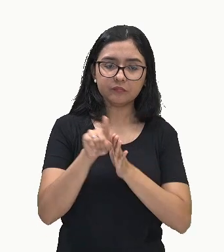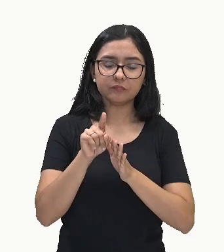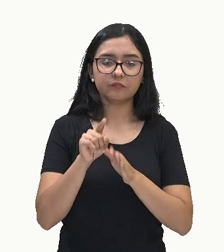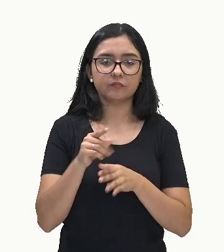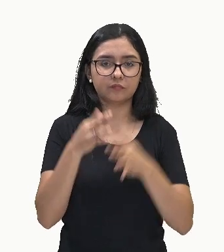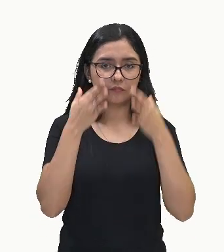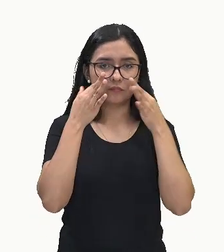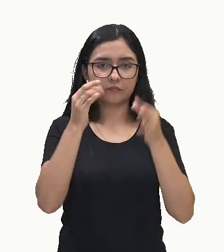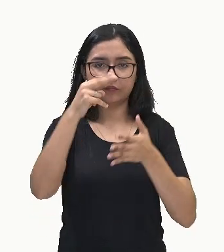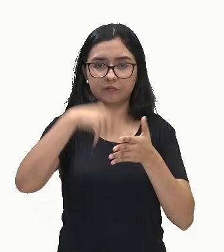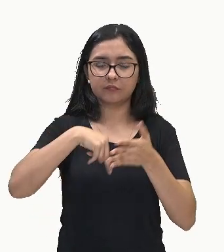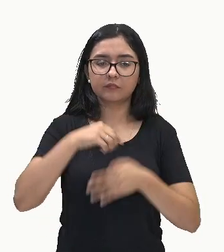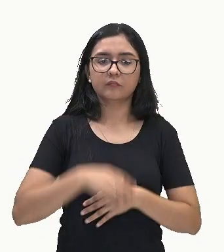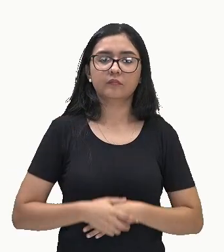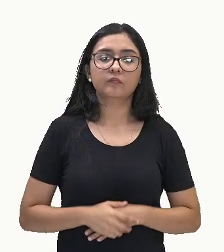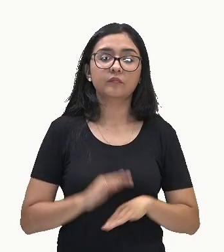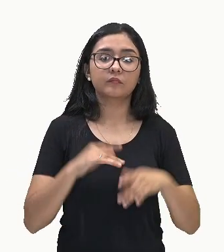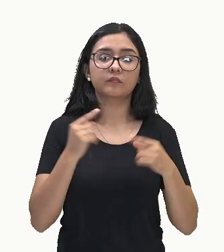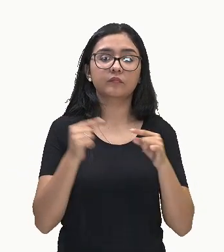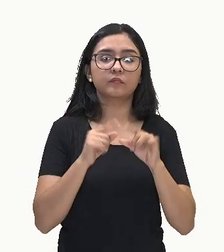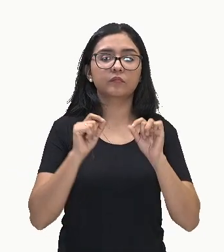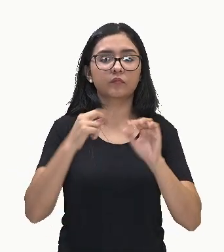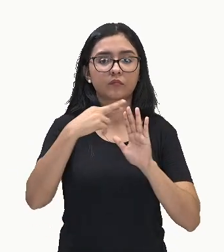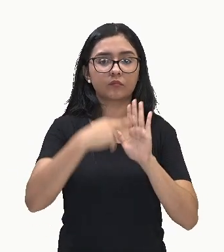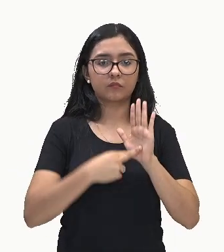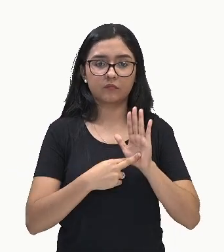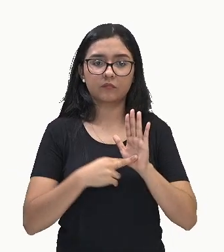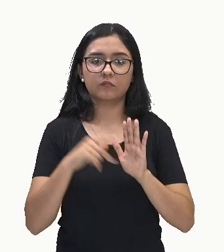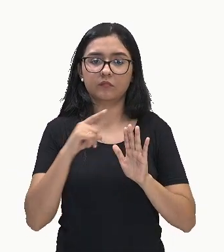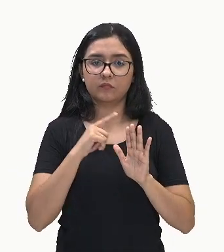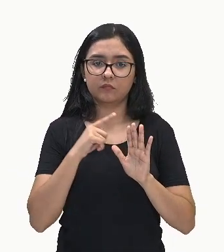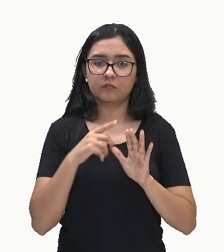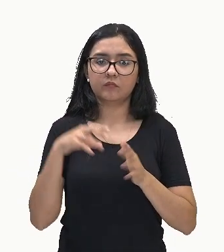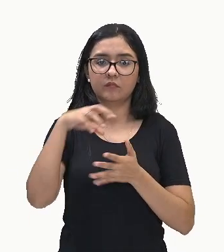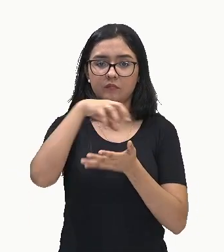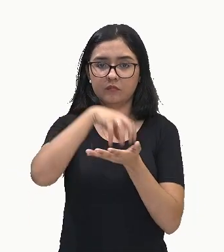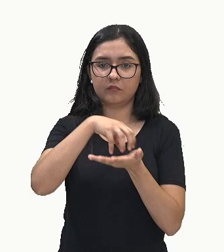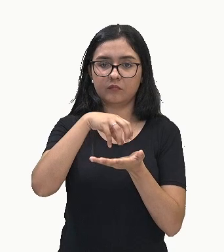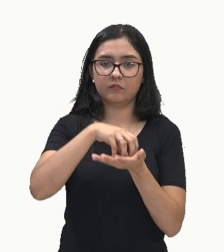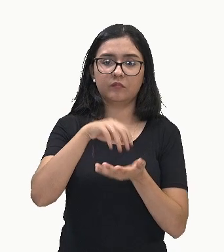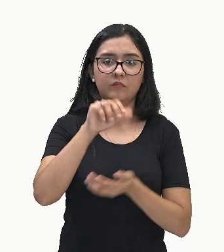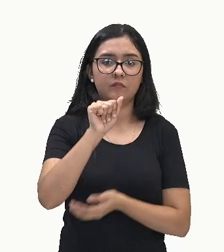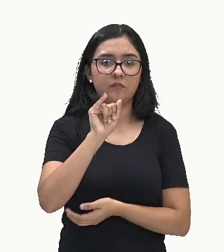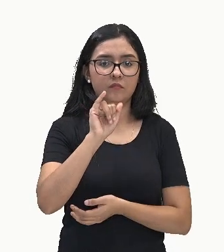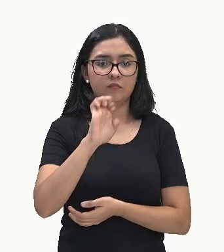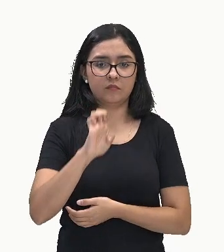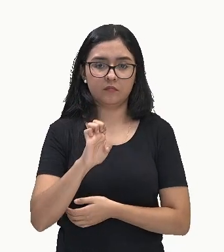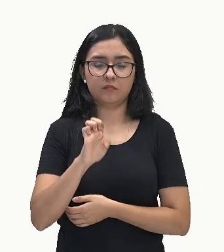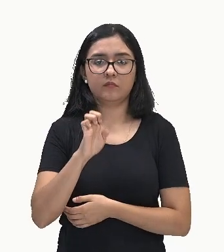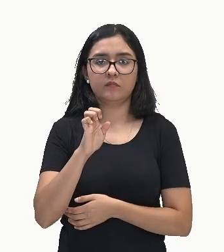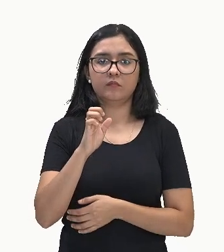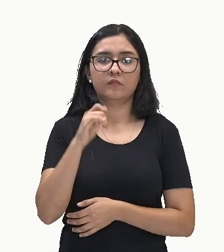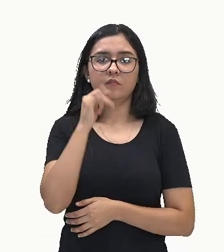vamos lá de acordo com um relatório recente da Agência Internacional de Energia